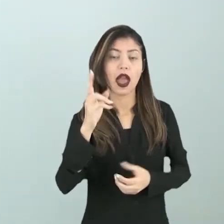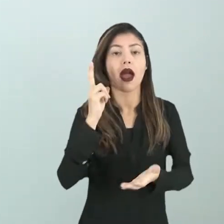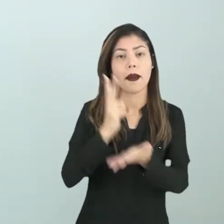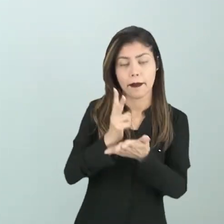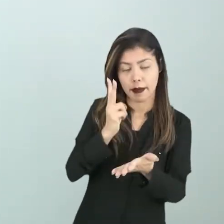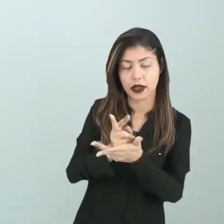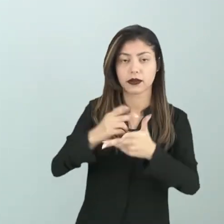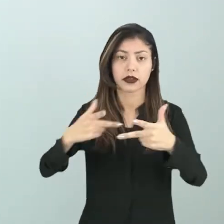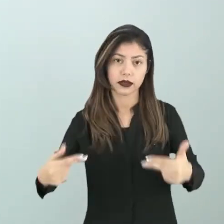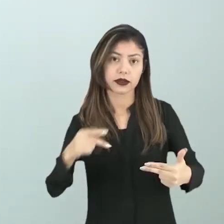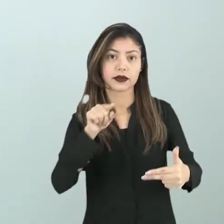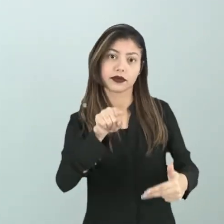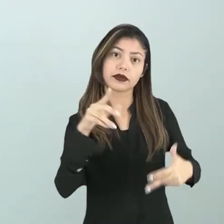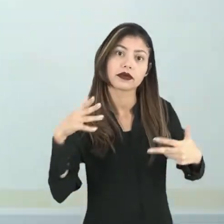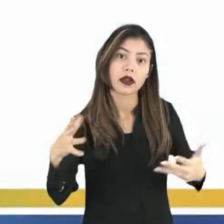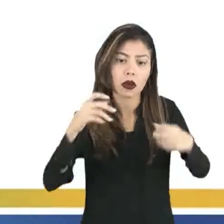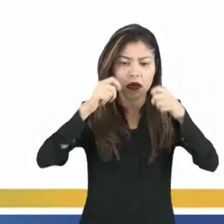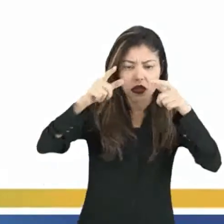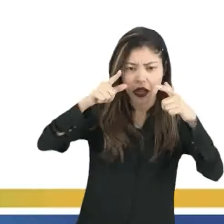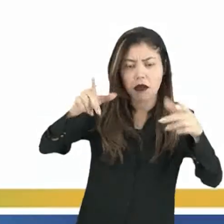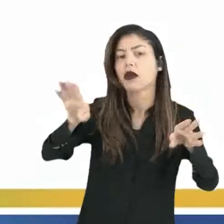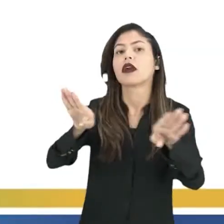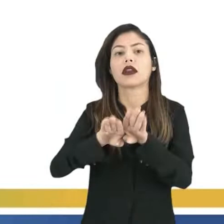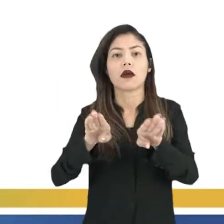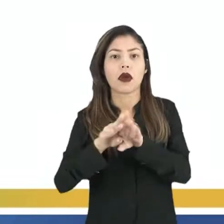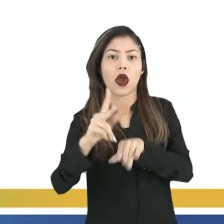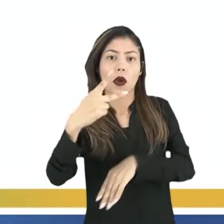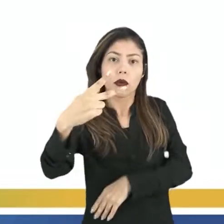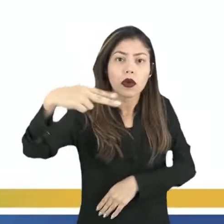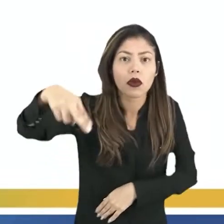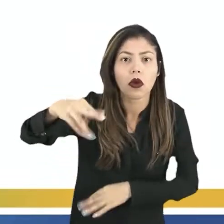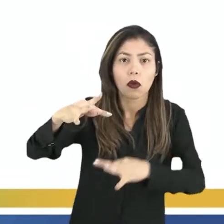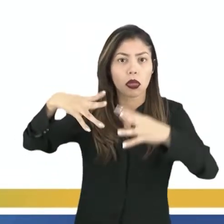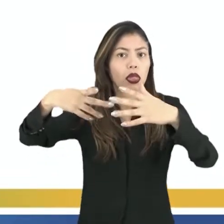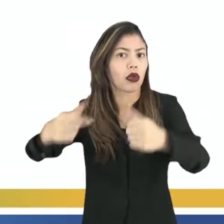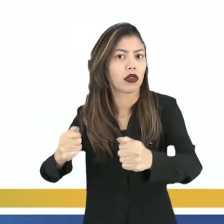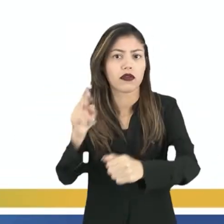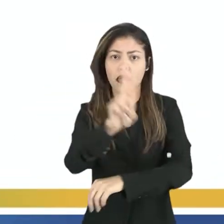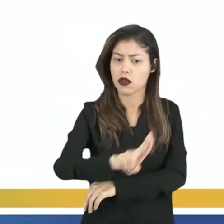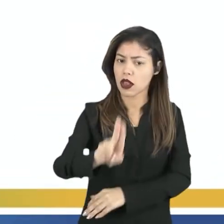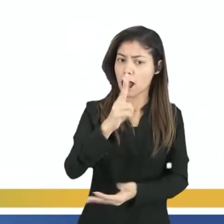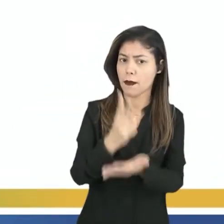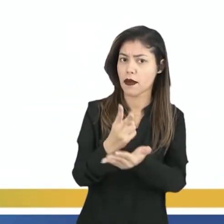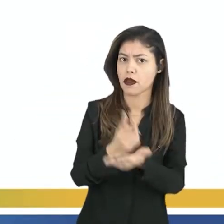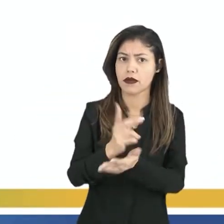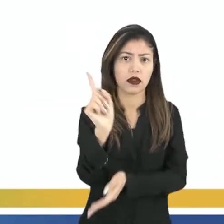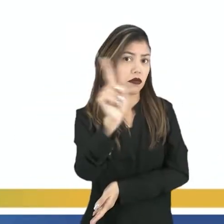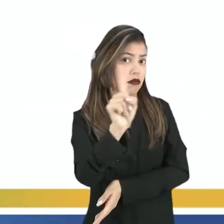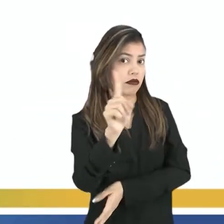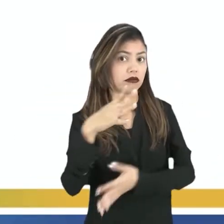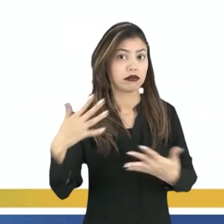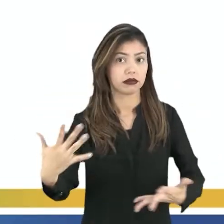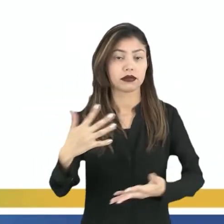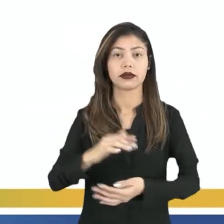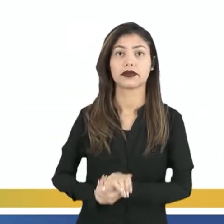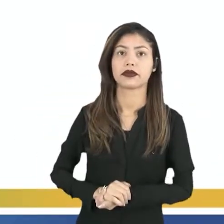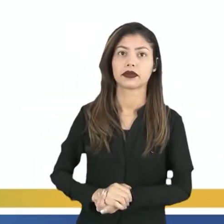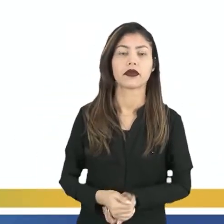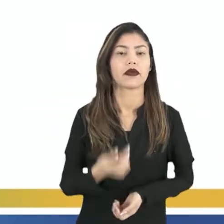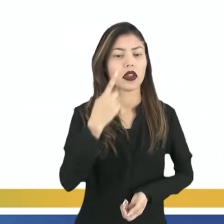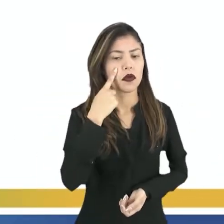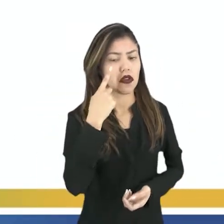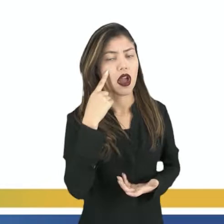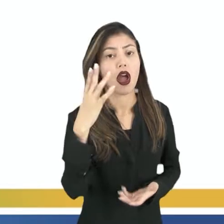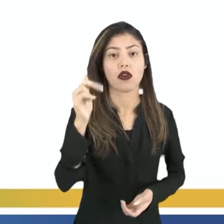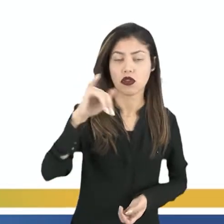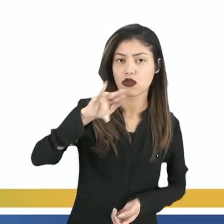Então, se vocês observarem, para os pronomes que nós temos aí, nem todos vão usar a mesma forma do verbo to be. Então, vamos ver as